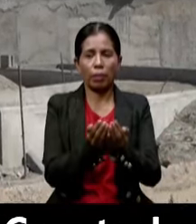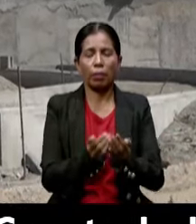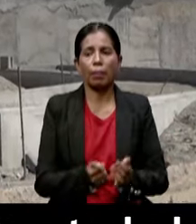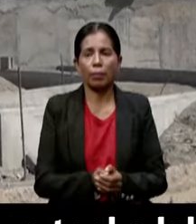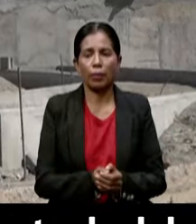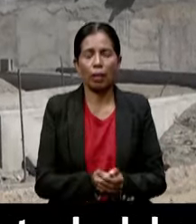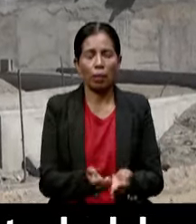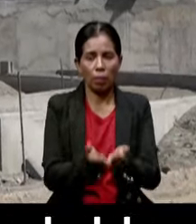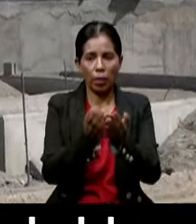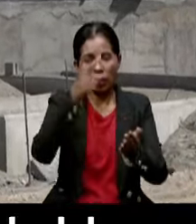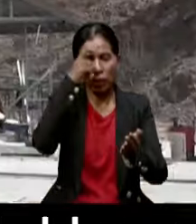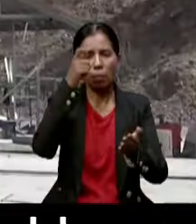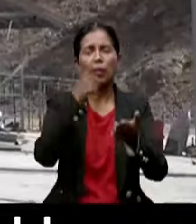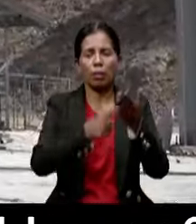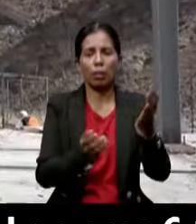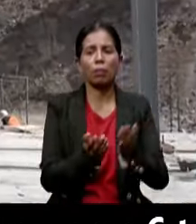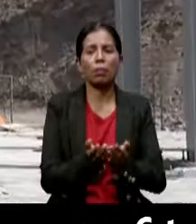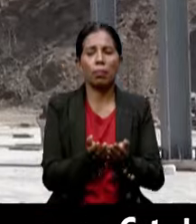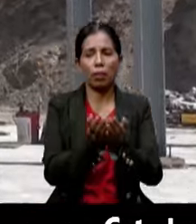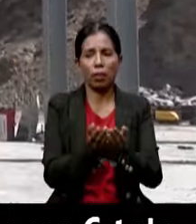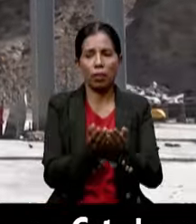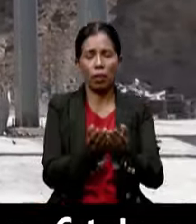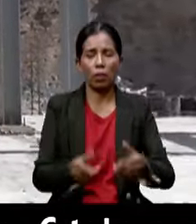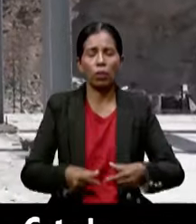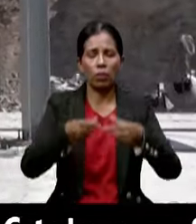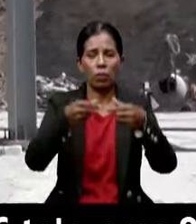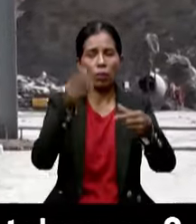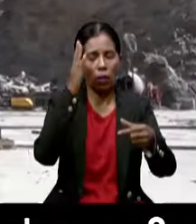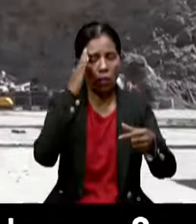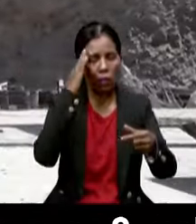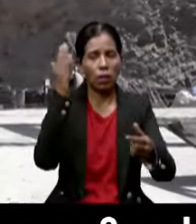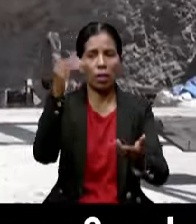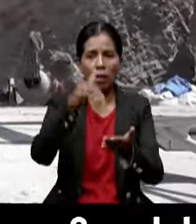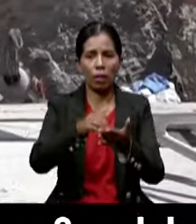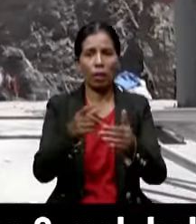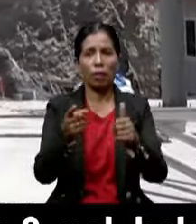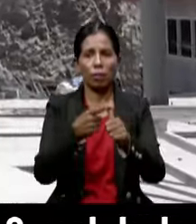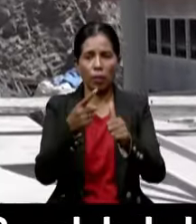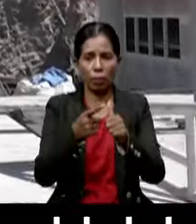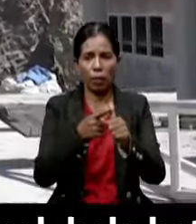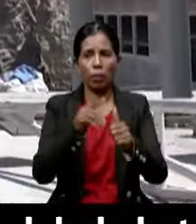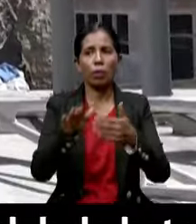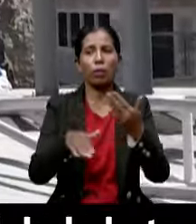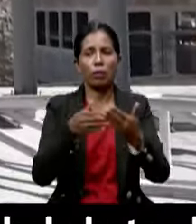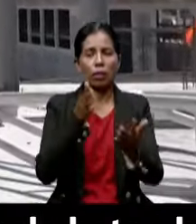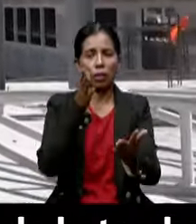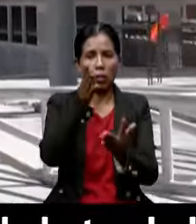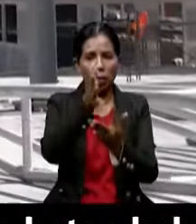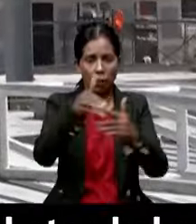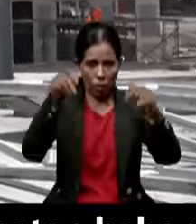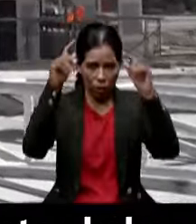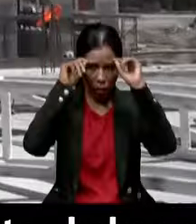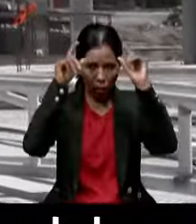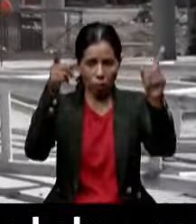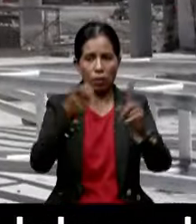Bero, tamassama, bero. Bero, quando eu vim a falar com a Bá, primeiros missionários na Betama e na Timor, li